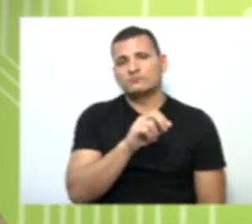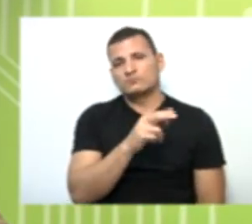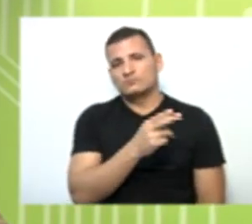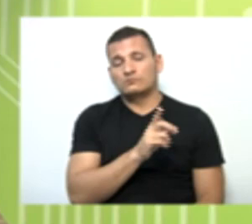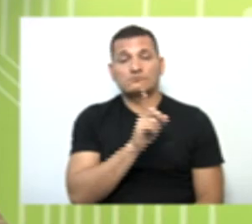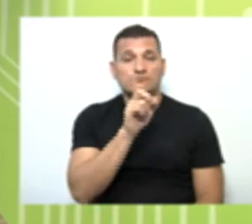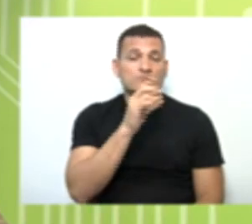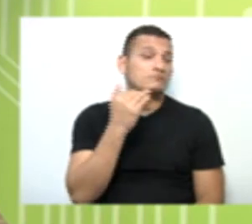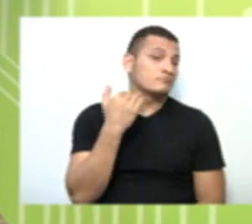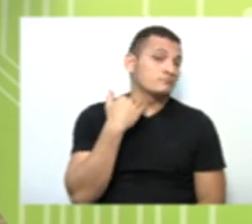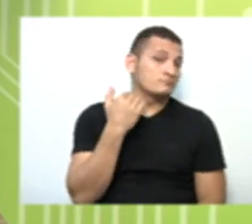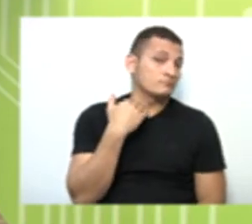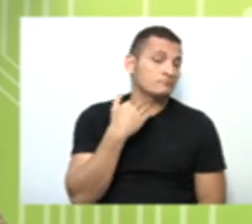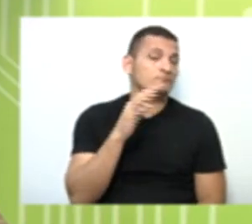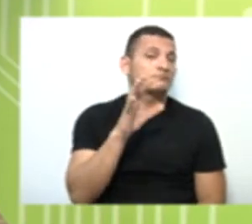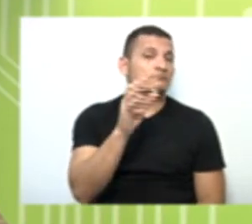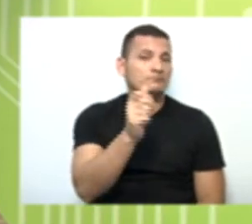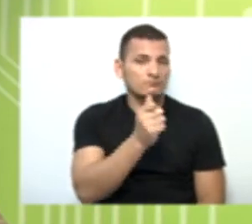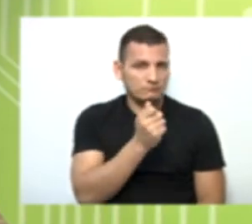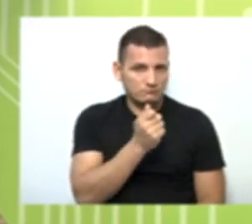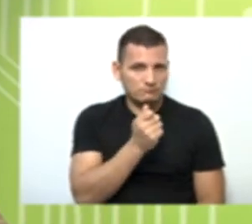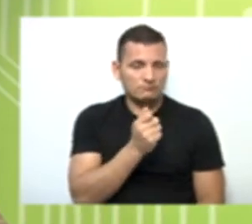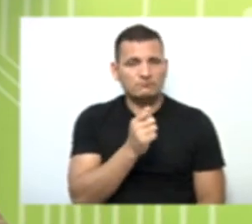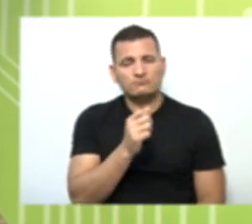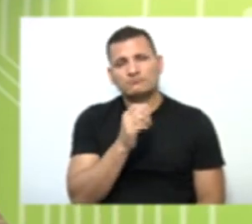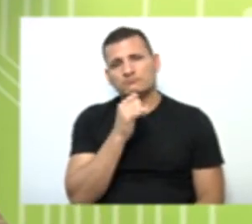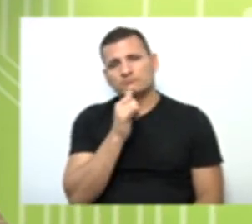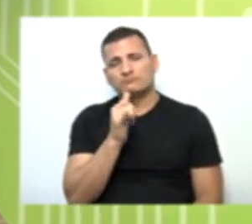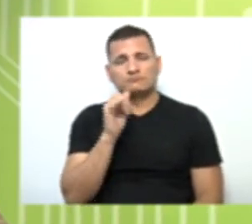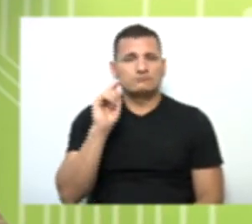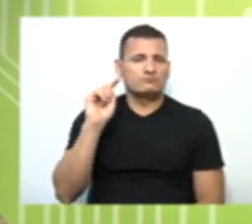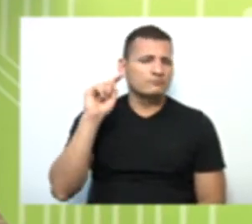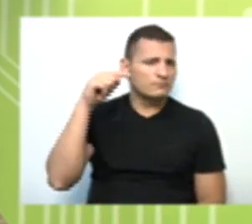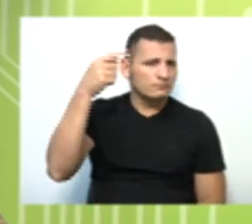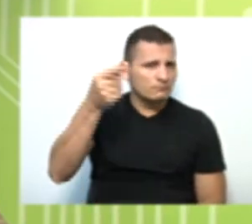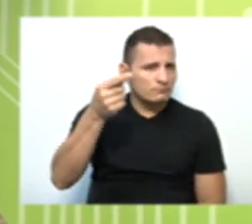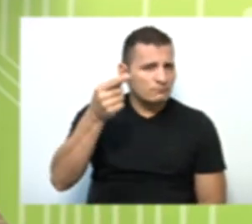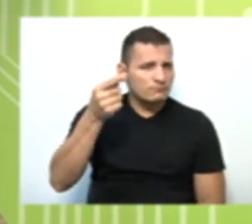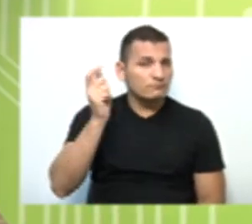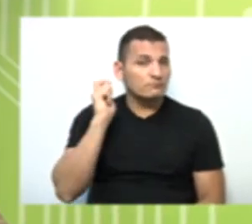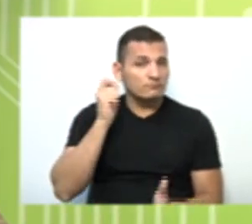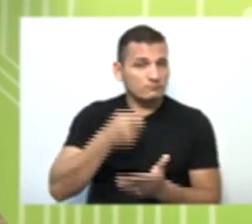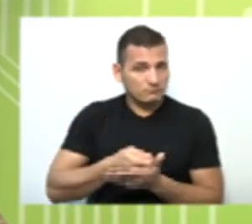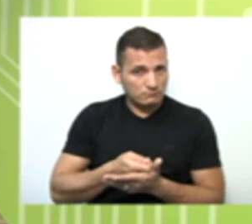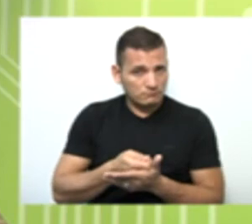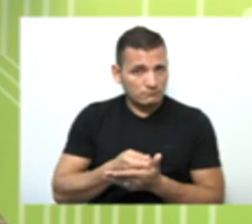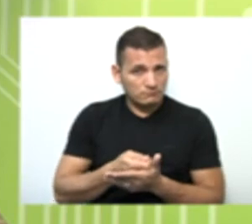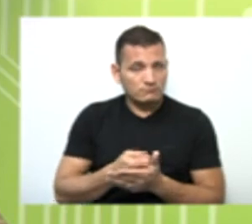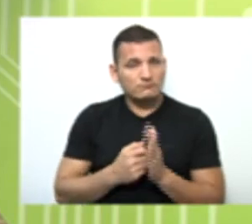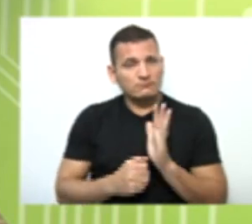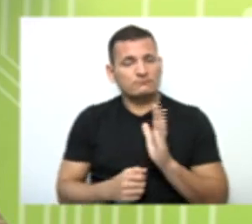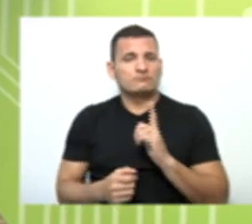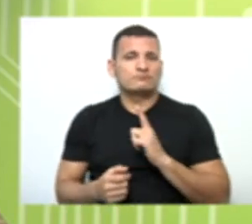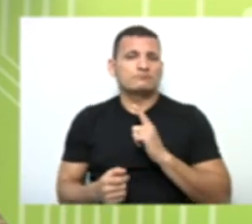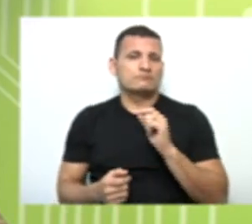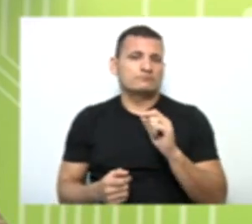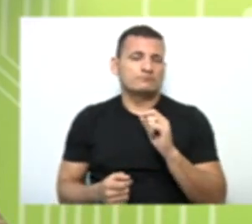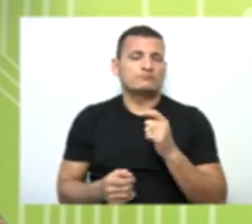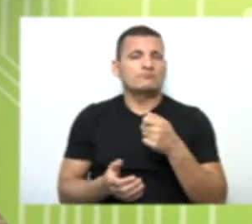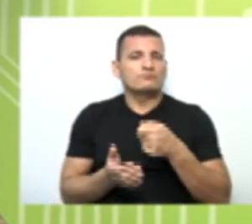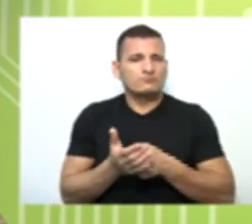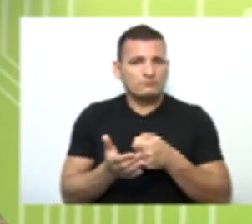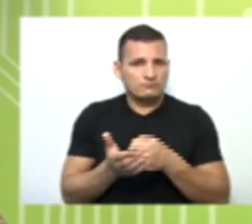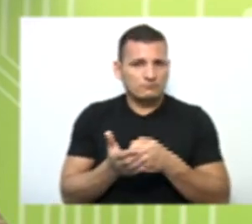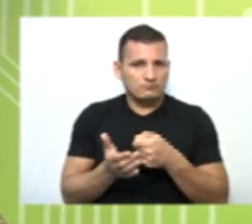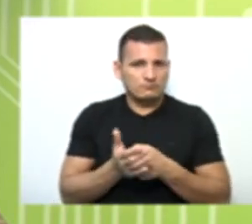se for para pagar posteriormente, vai gerar uma obrigação com o cooperado para ser